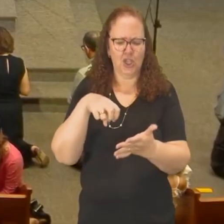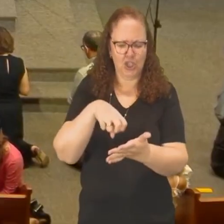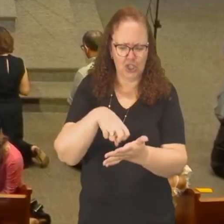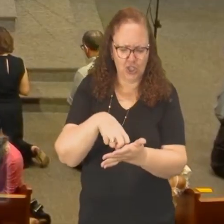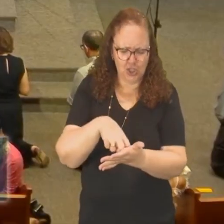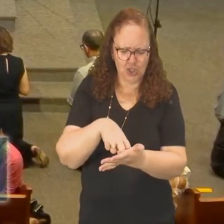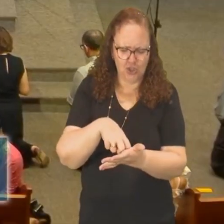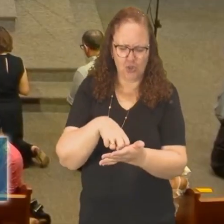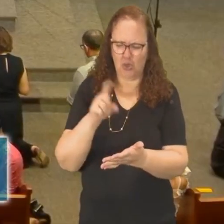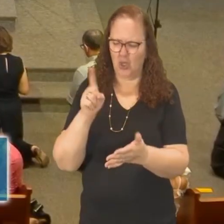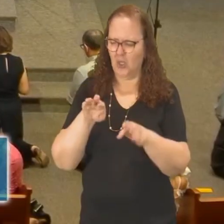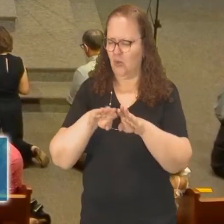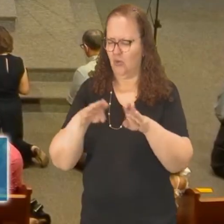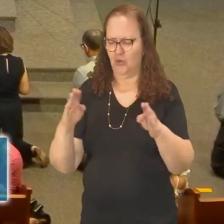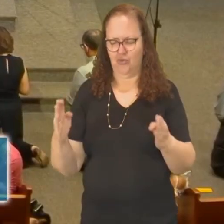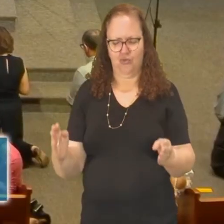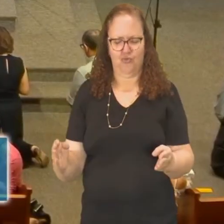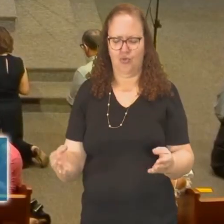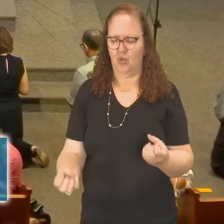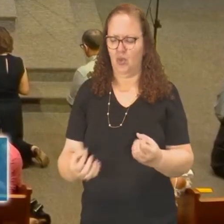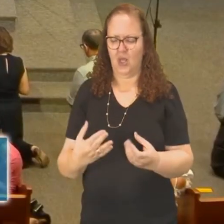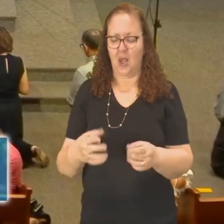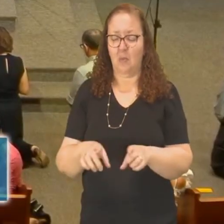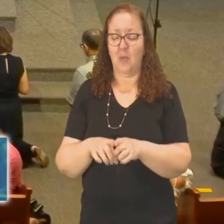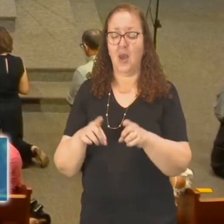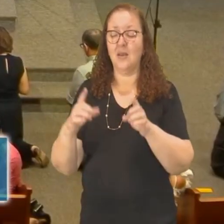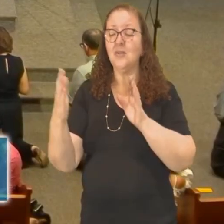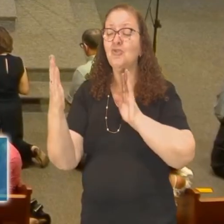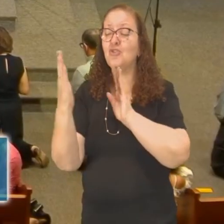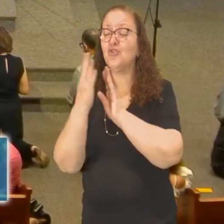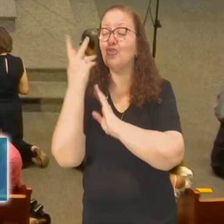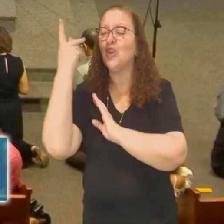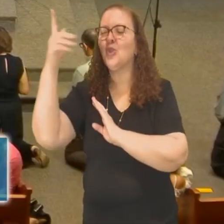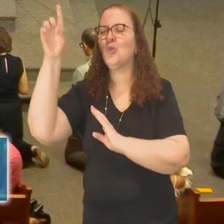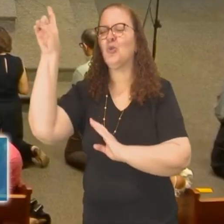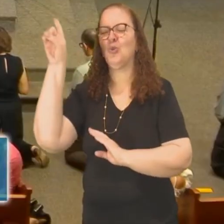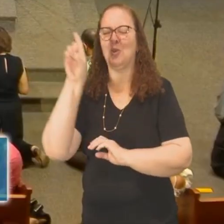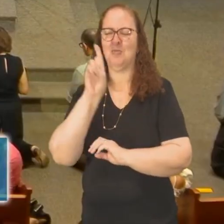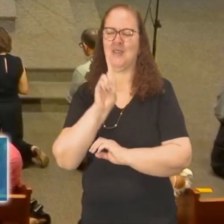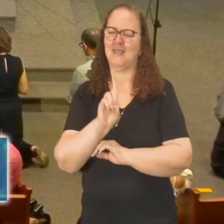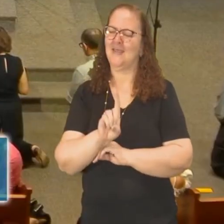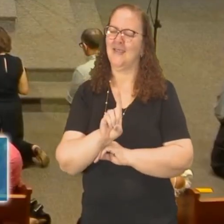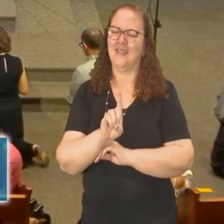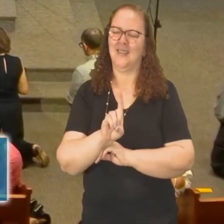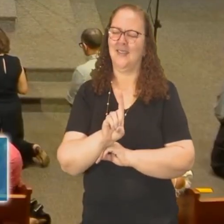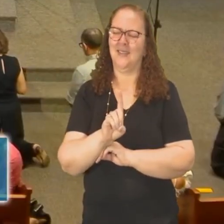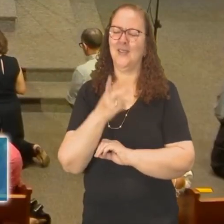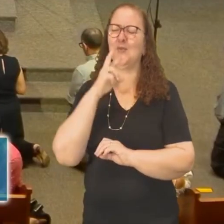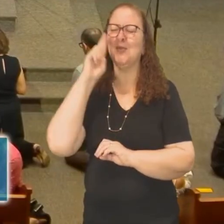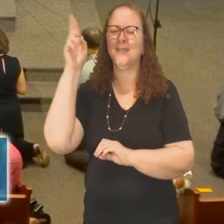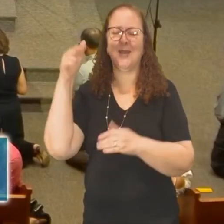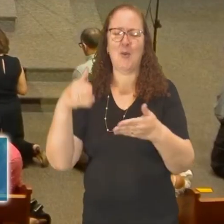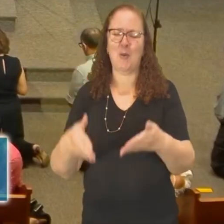diante de um altar, estamos diante de uma presença, que é a presença do Senhor.